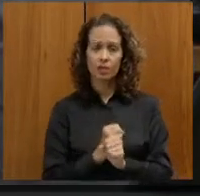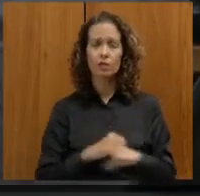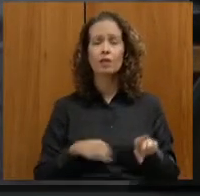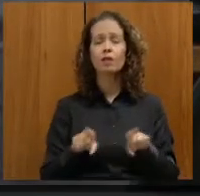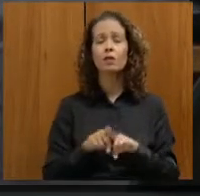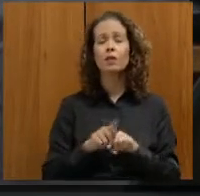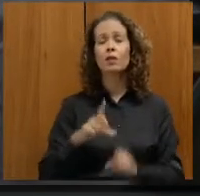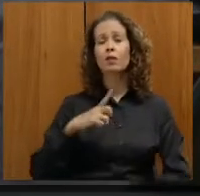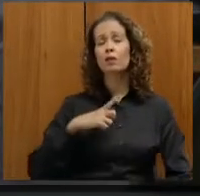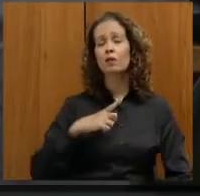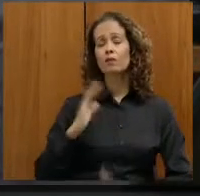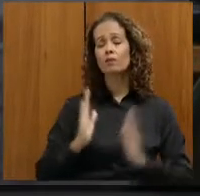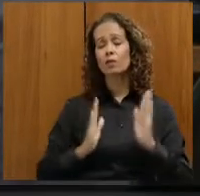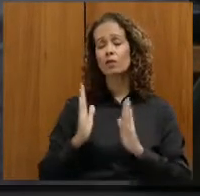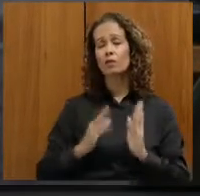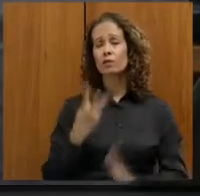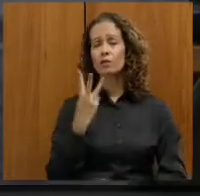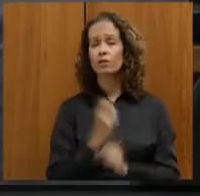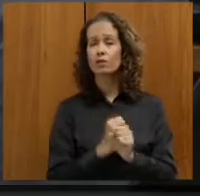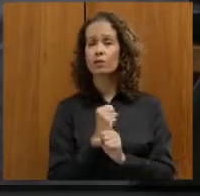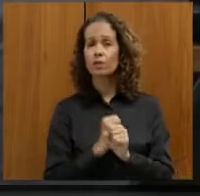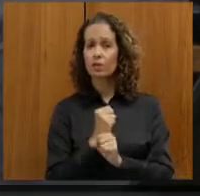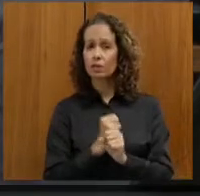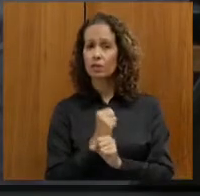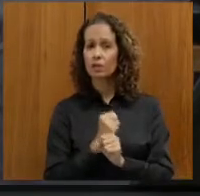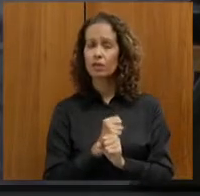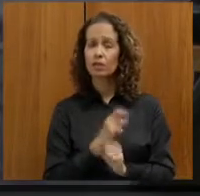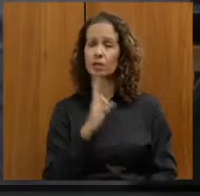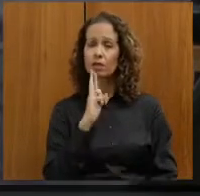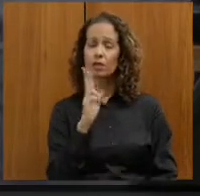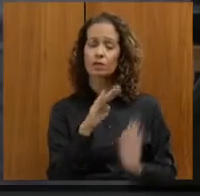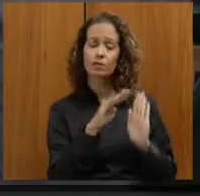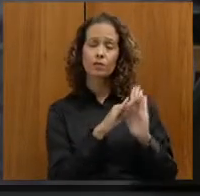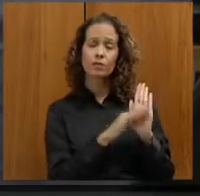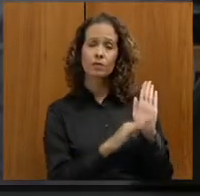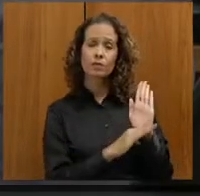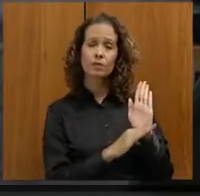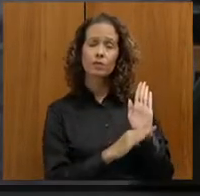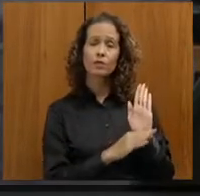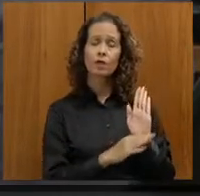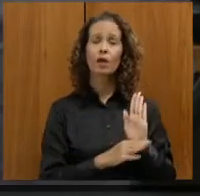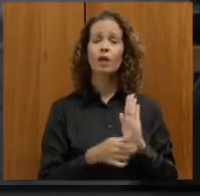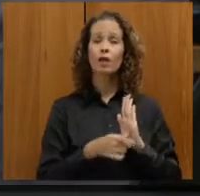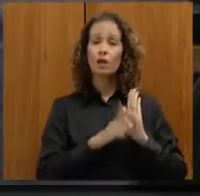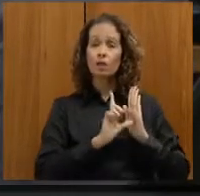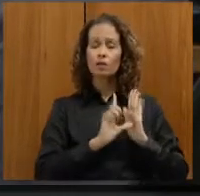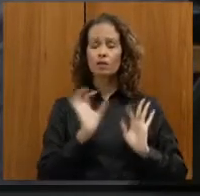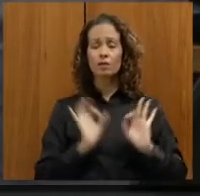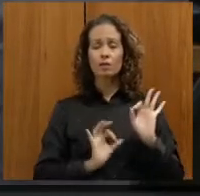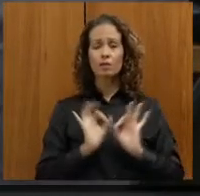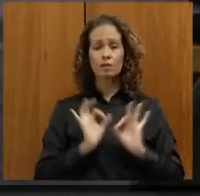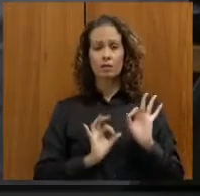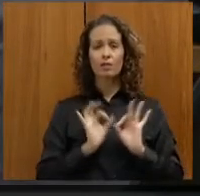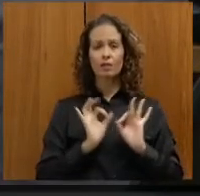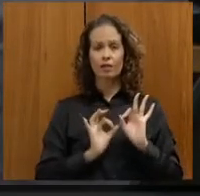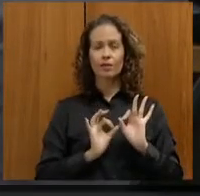três anos em razão das liminares para ter se planejado e